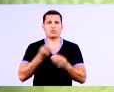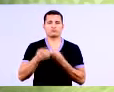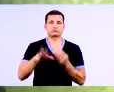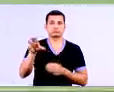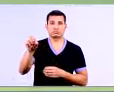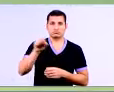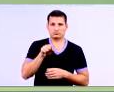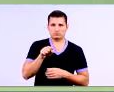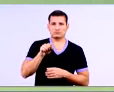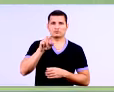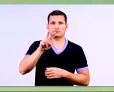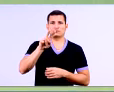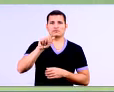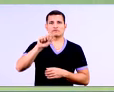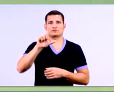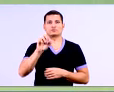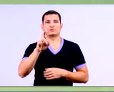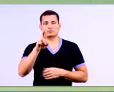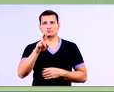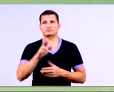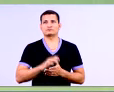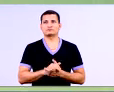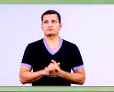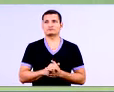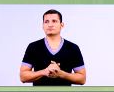Vamos à tela.